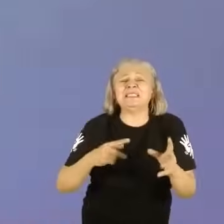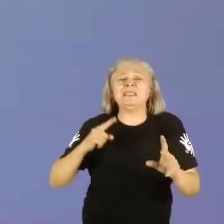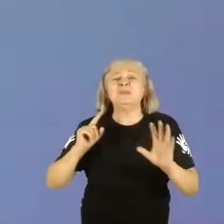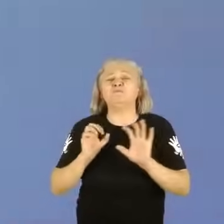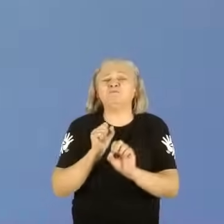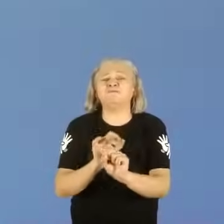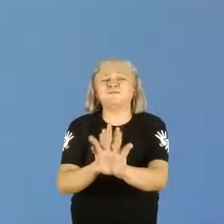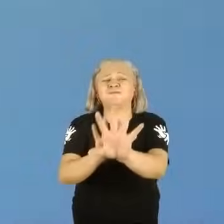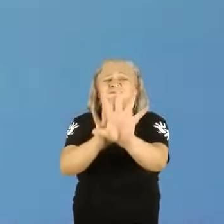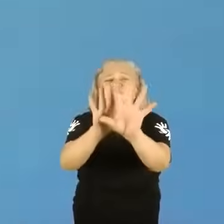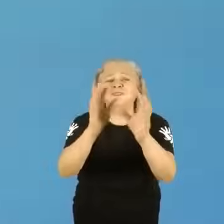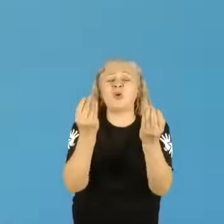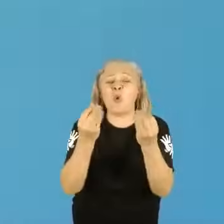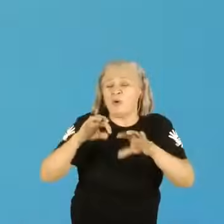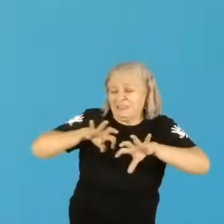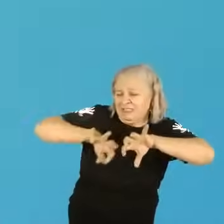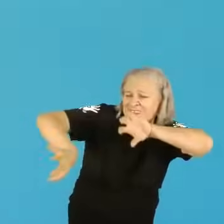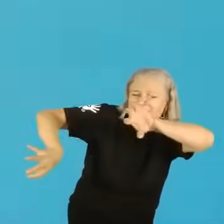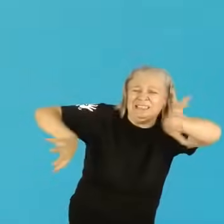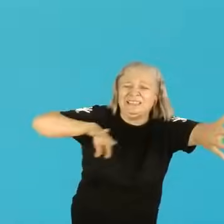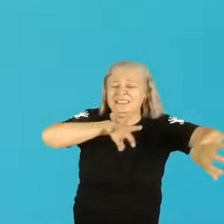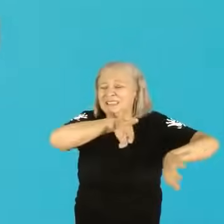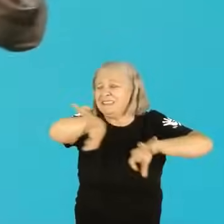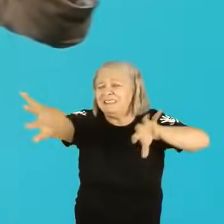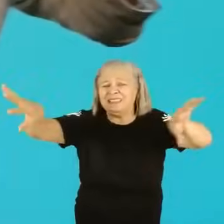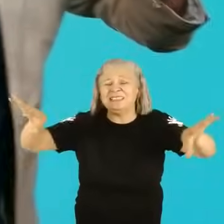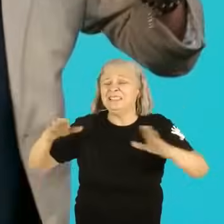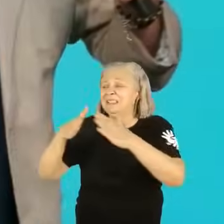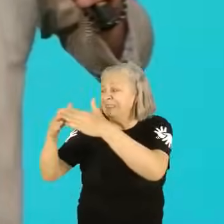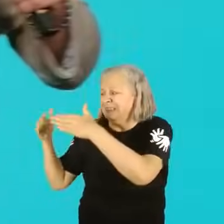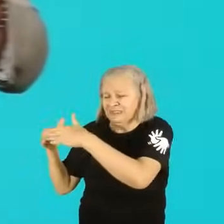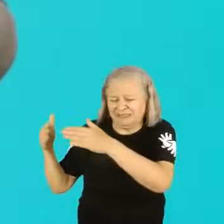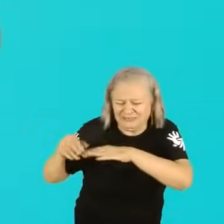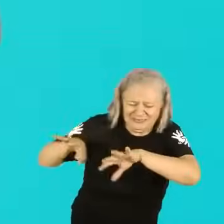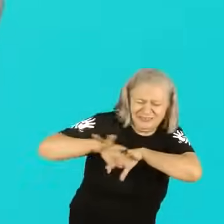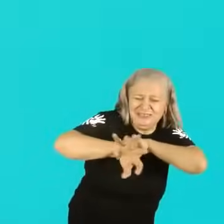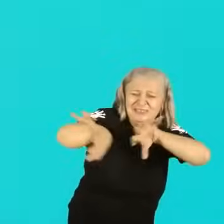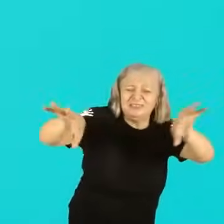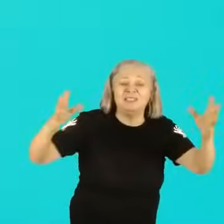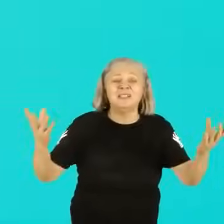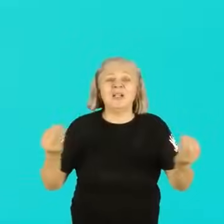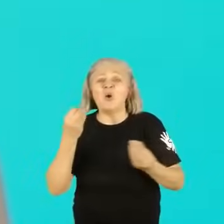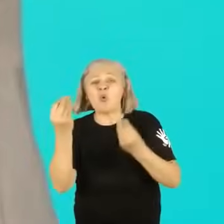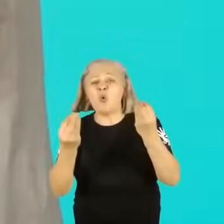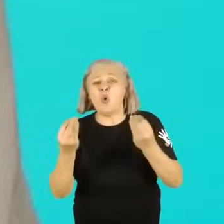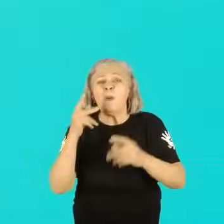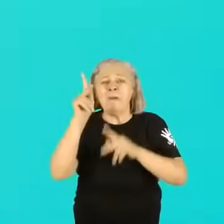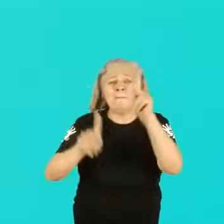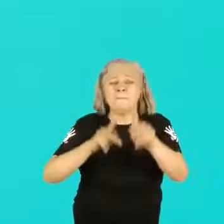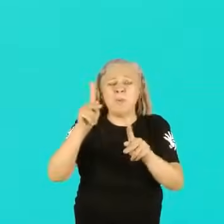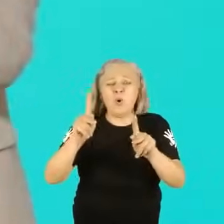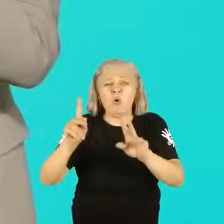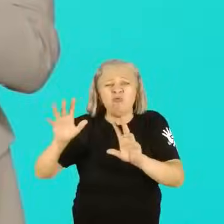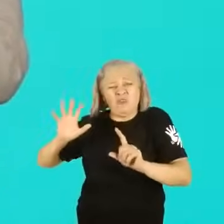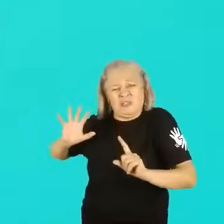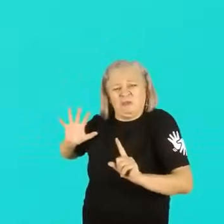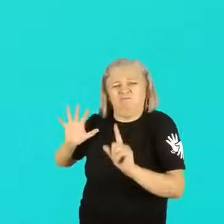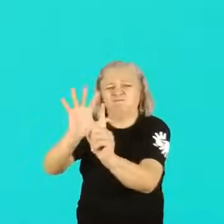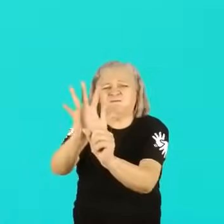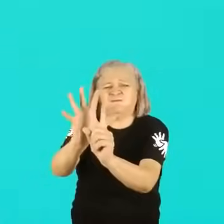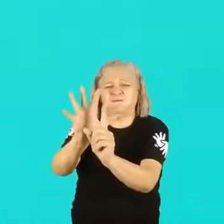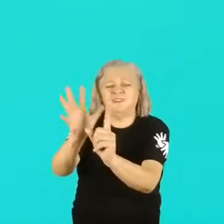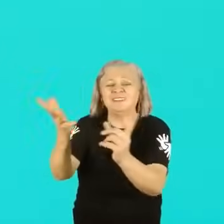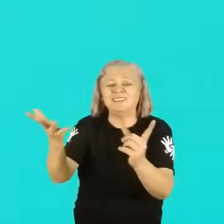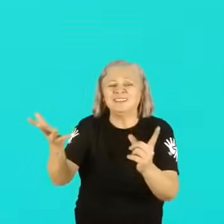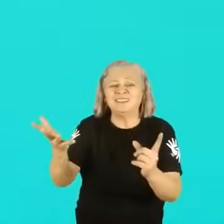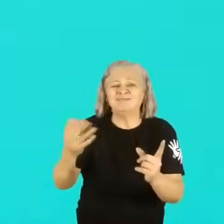rua é o desenfrear e o descontrole de multidões. Quando uma multidão avança, ninguém consegue